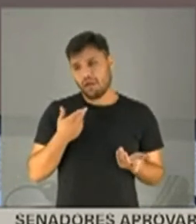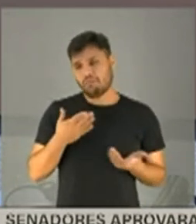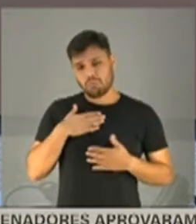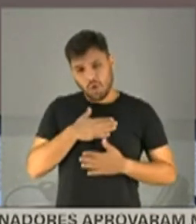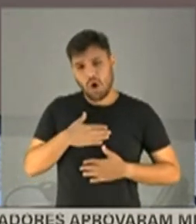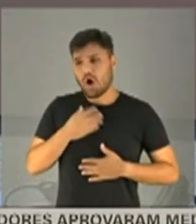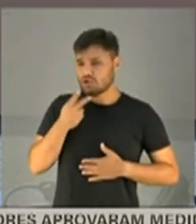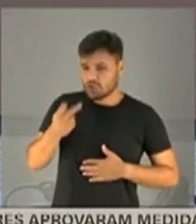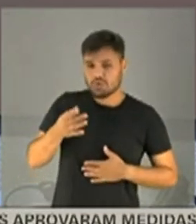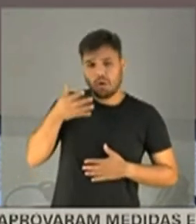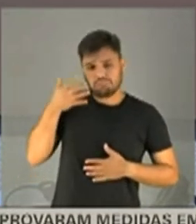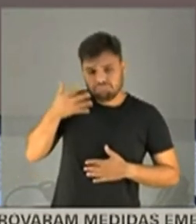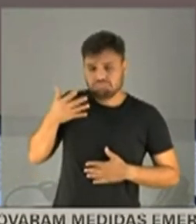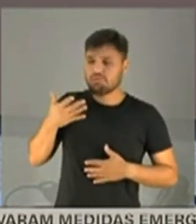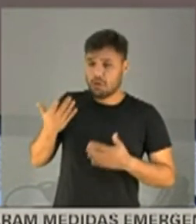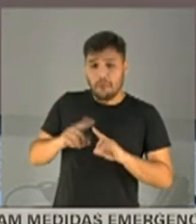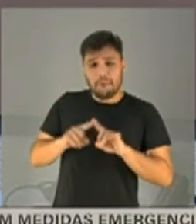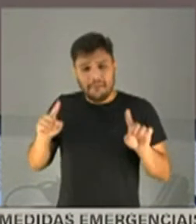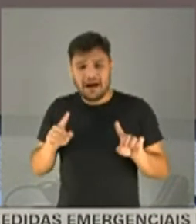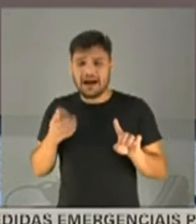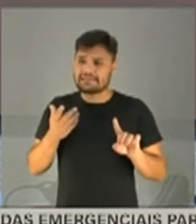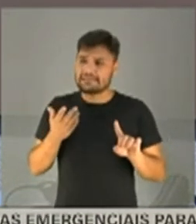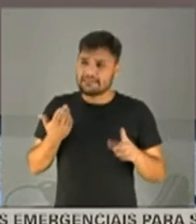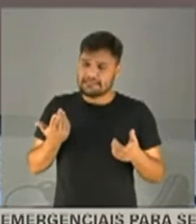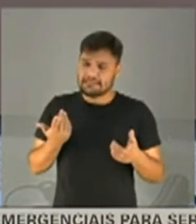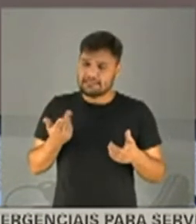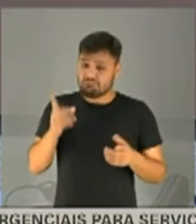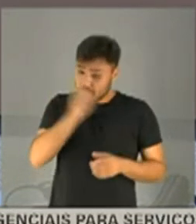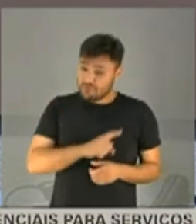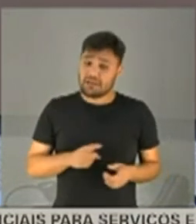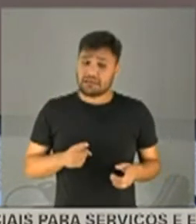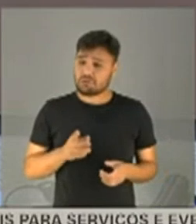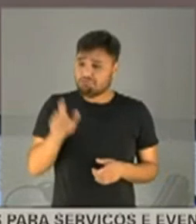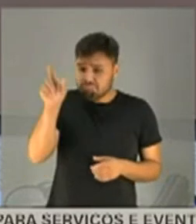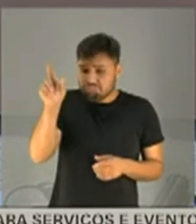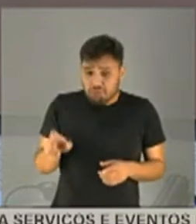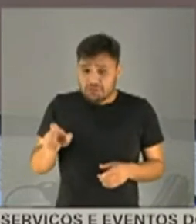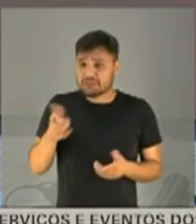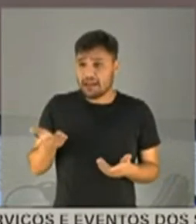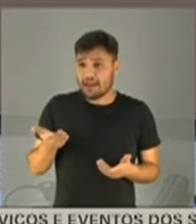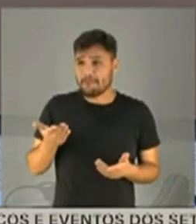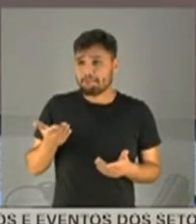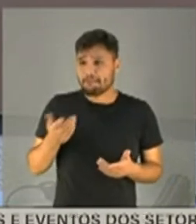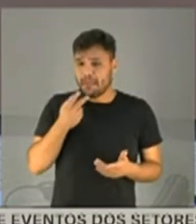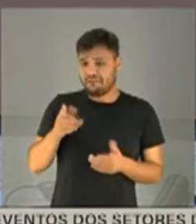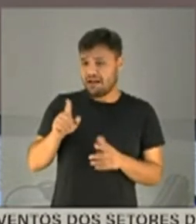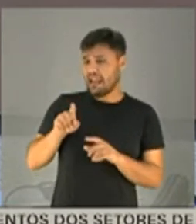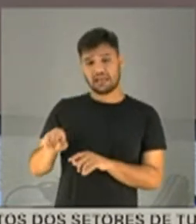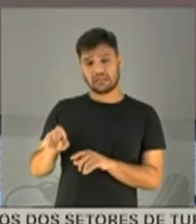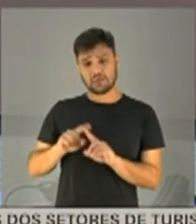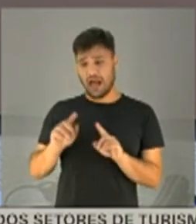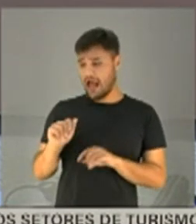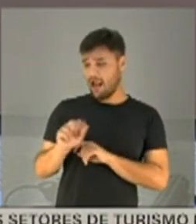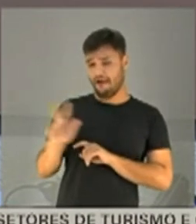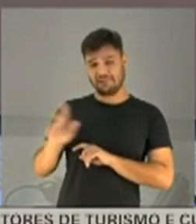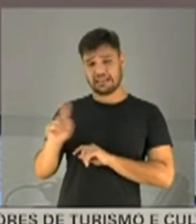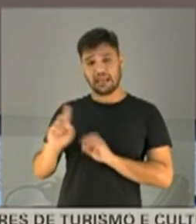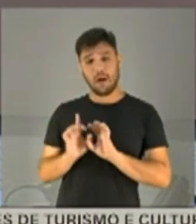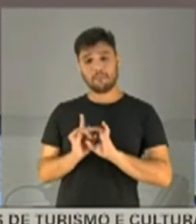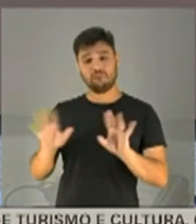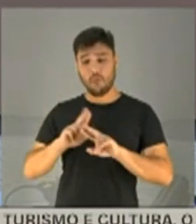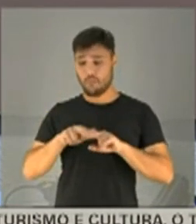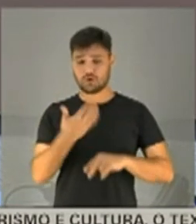suas manifestações nessa CPI, é muito difícil ver o senhor adotar essa narrativa de que a Anvisa não tinha aprovado, então o